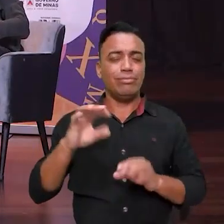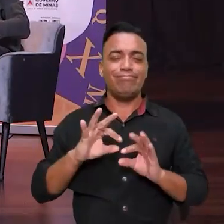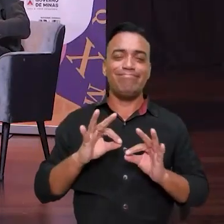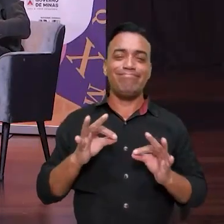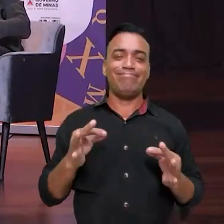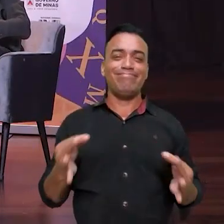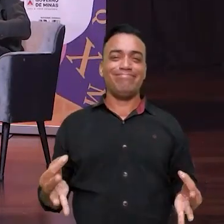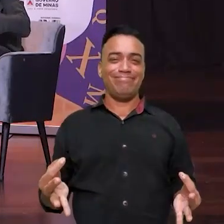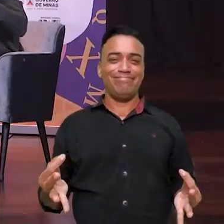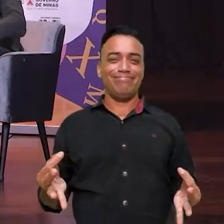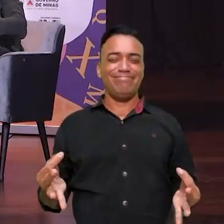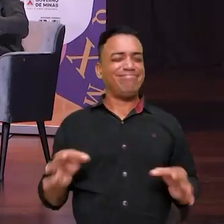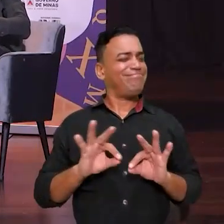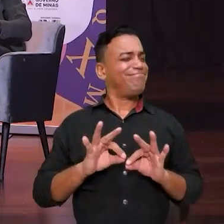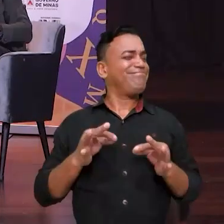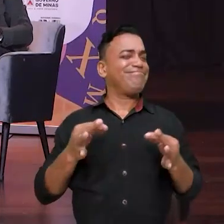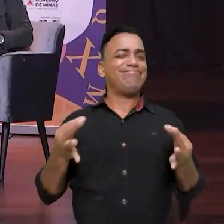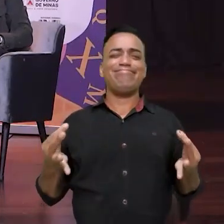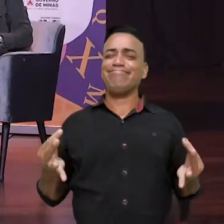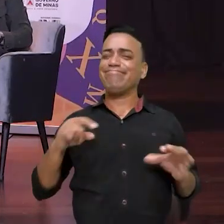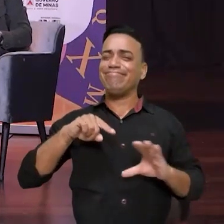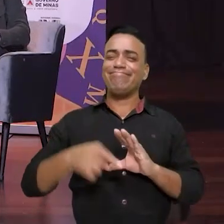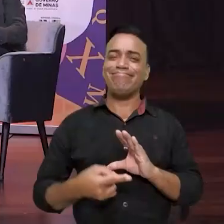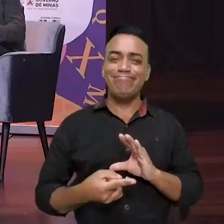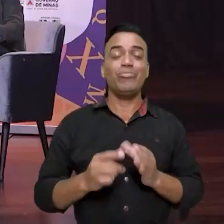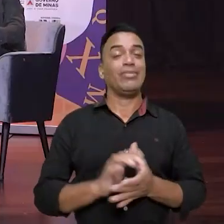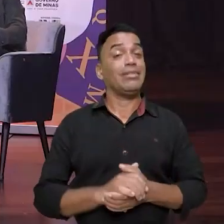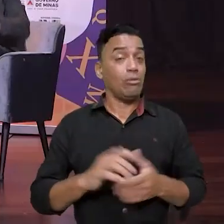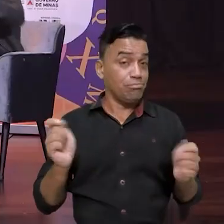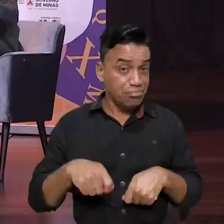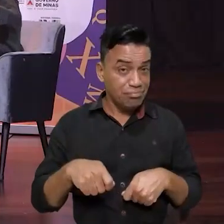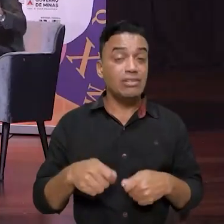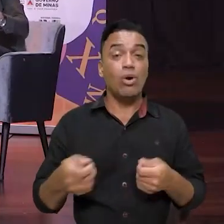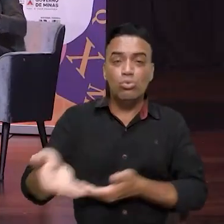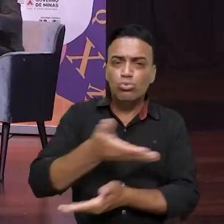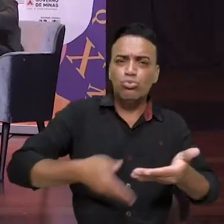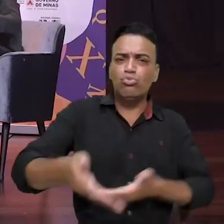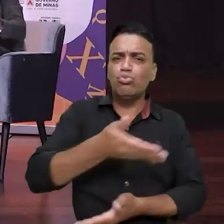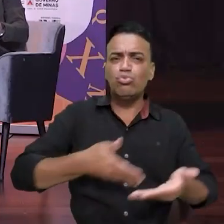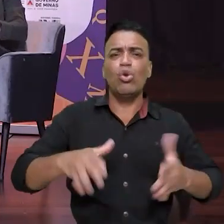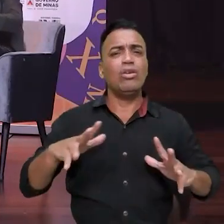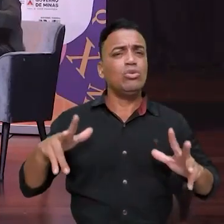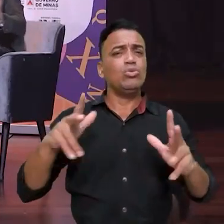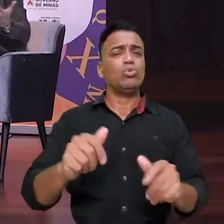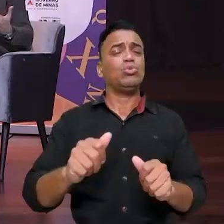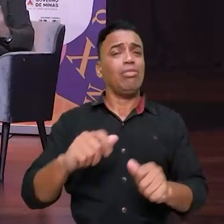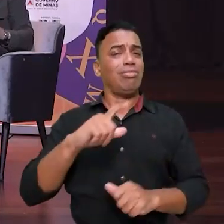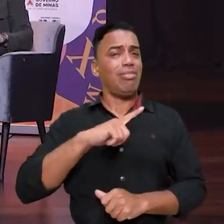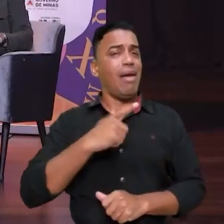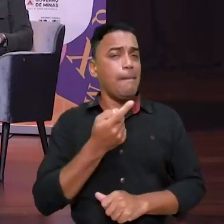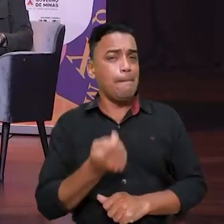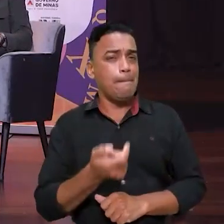simples. Bem mais simples. E aí é por isso, mas toda troca, né? Toda troca tem